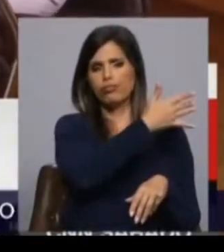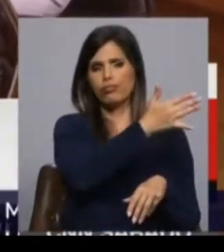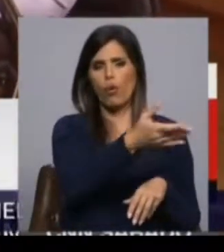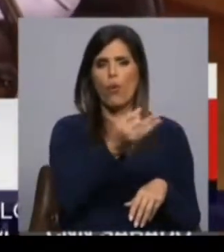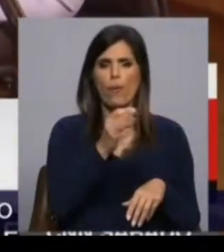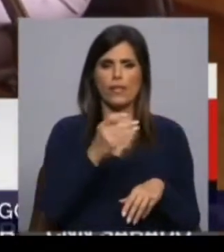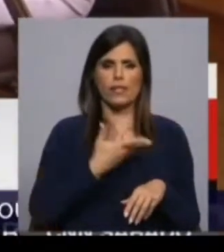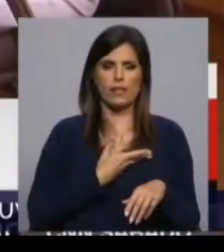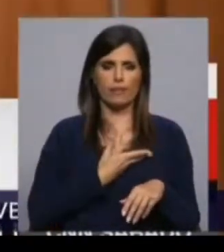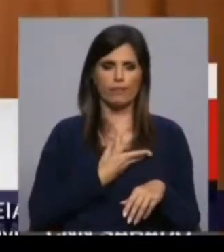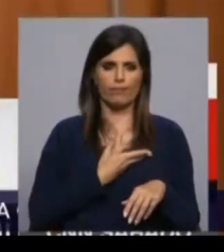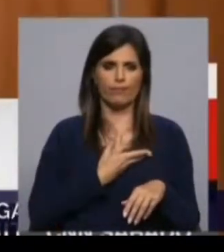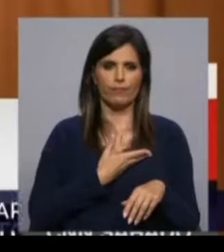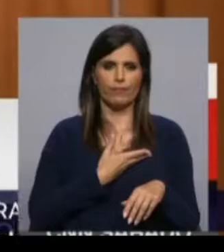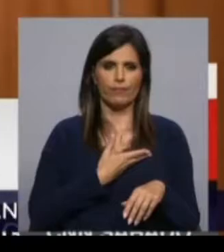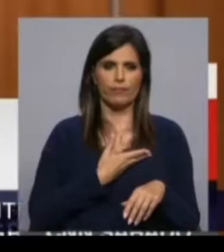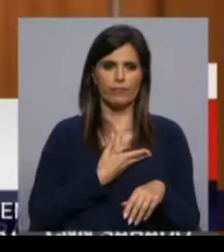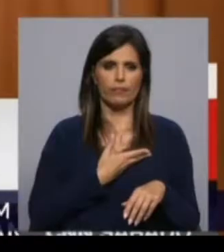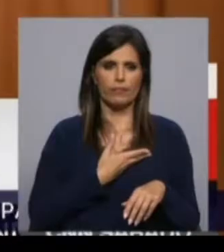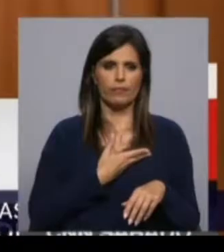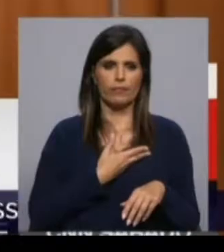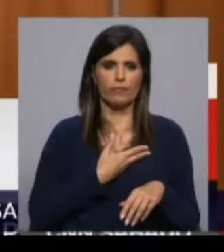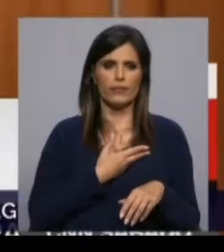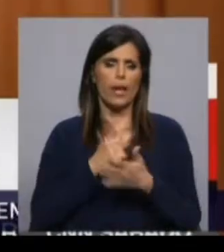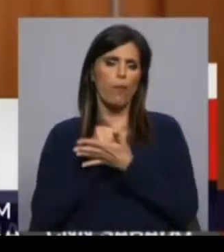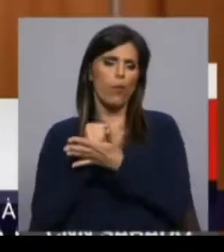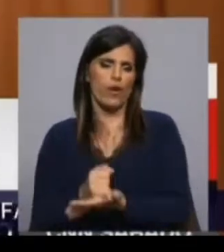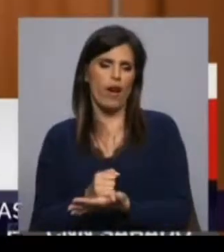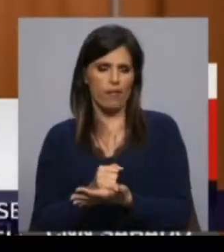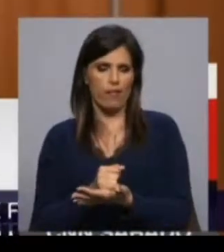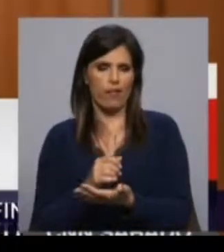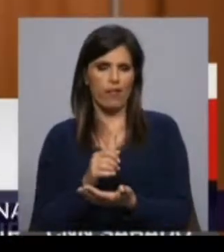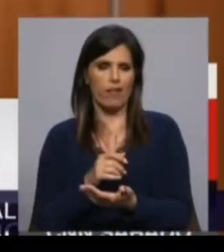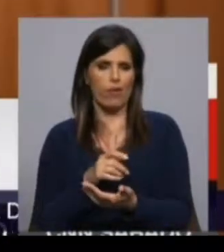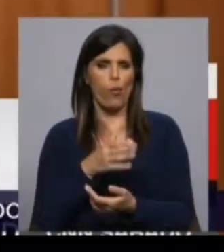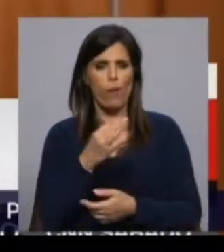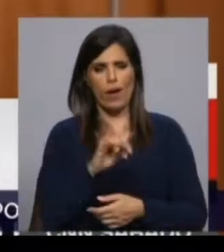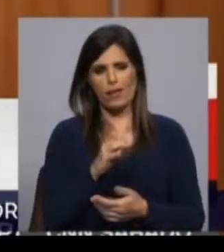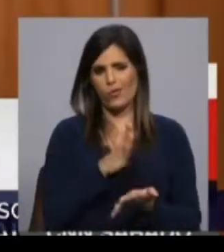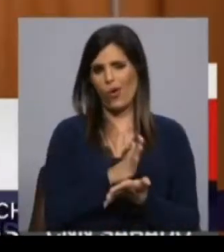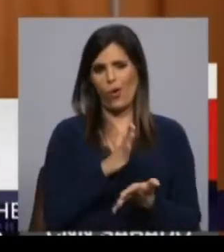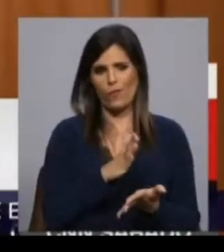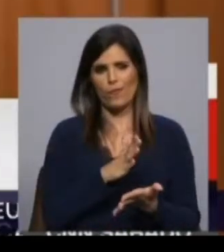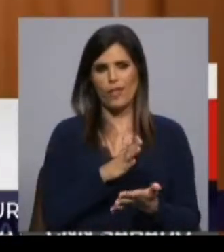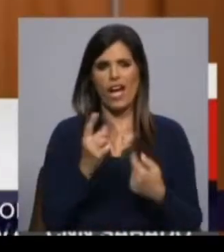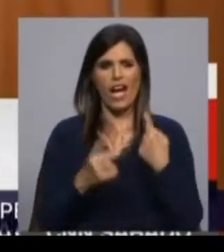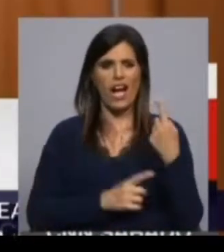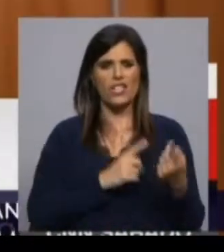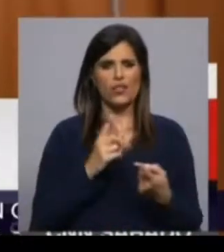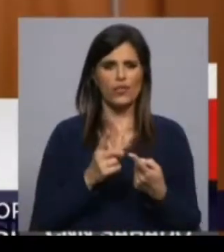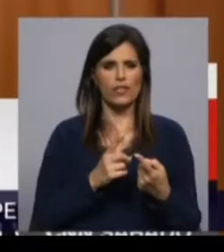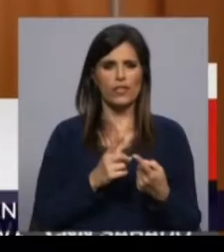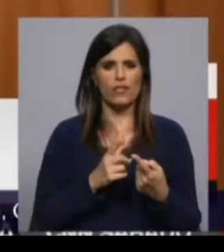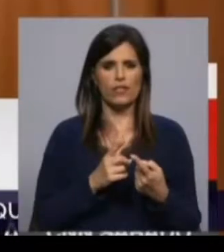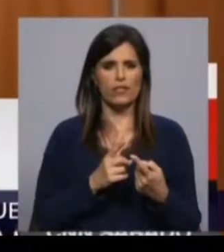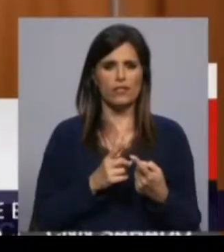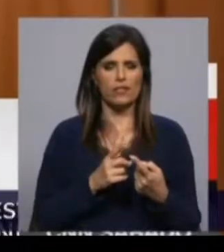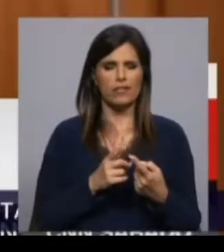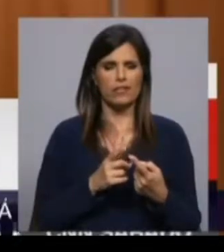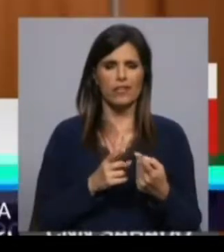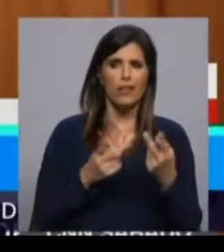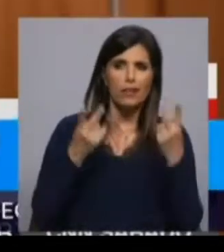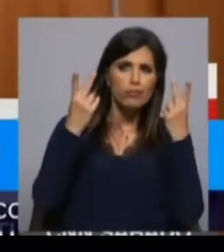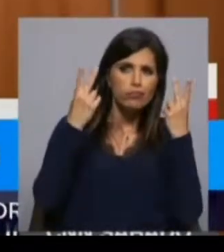que era suporte do PS, quando às vezes era mesmo humilhado